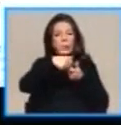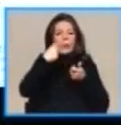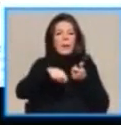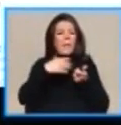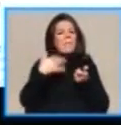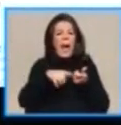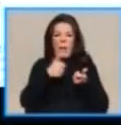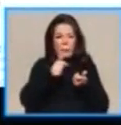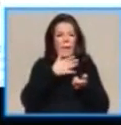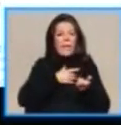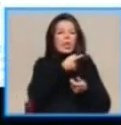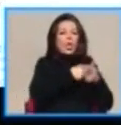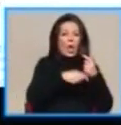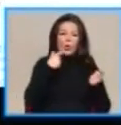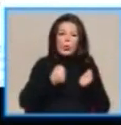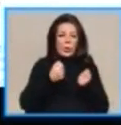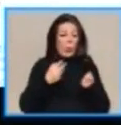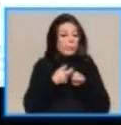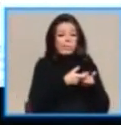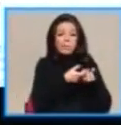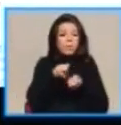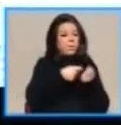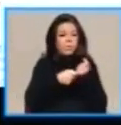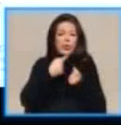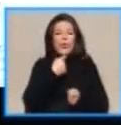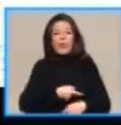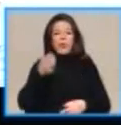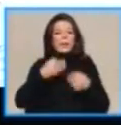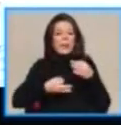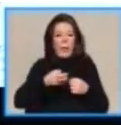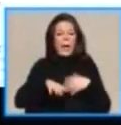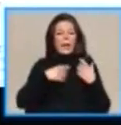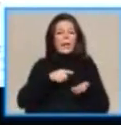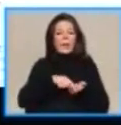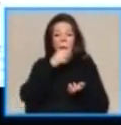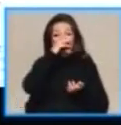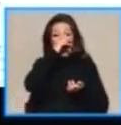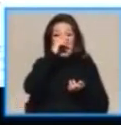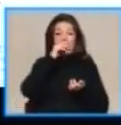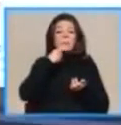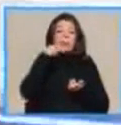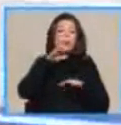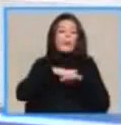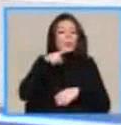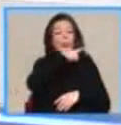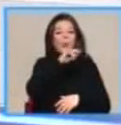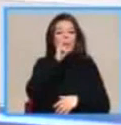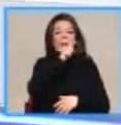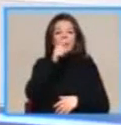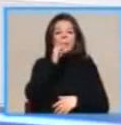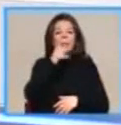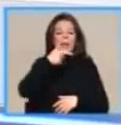tenta trocar, não consegue, o processo arrasta-se até tribunal, em que a decisão vai para o lado da empresa, da